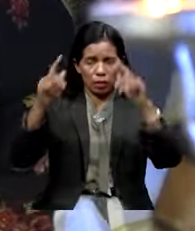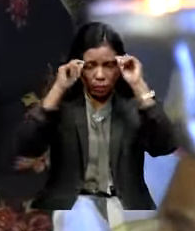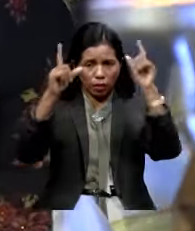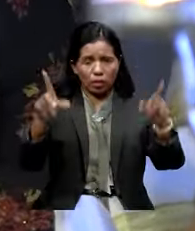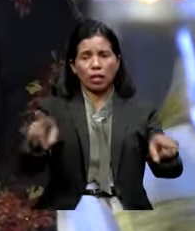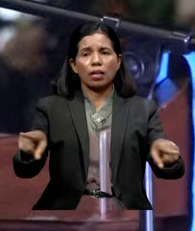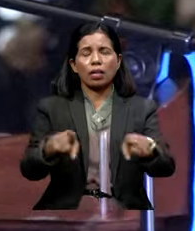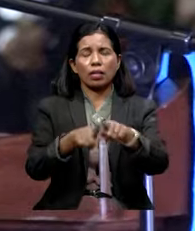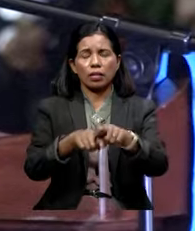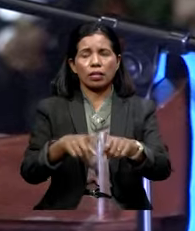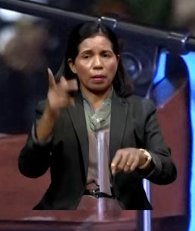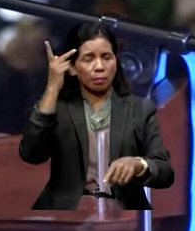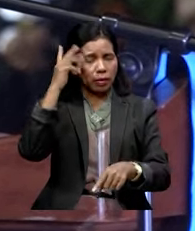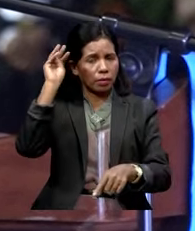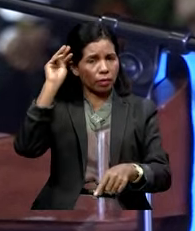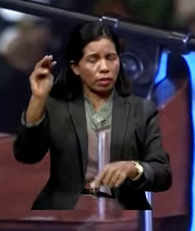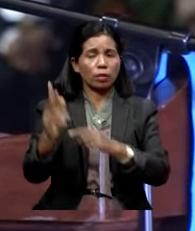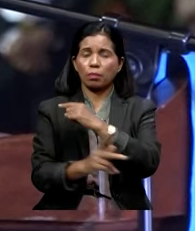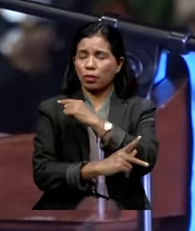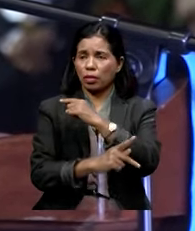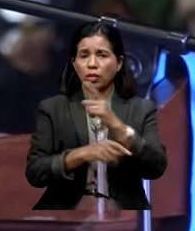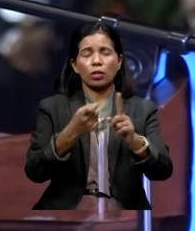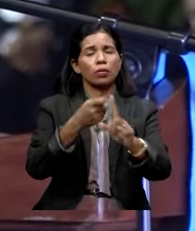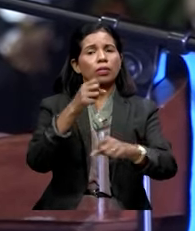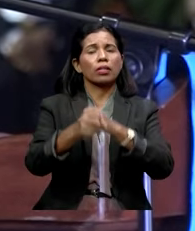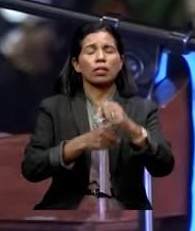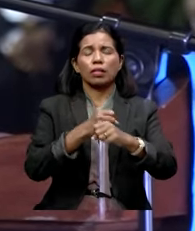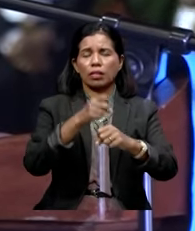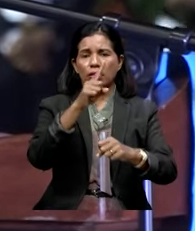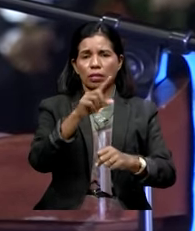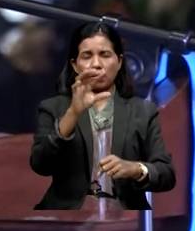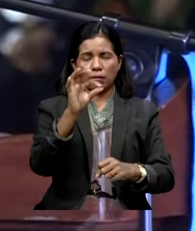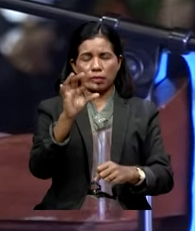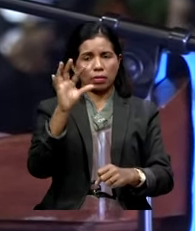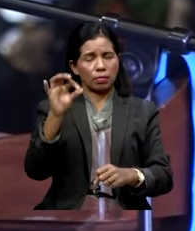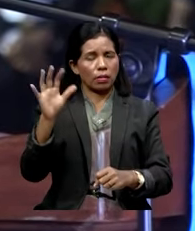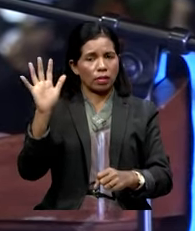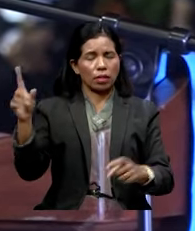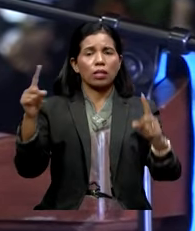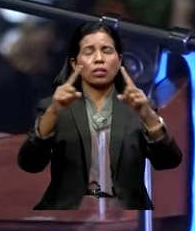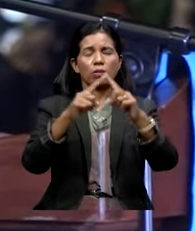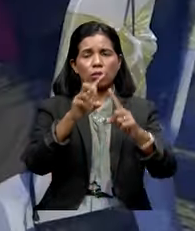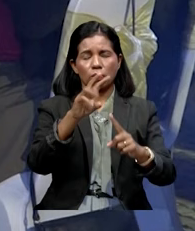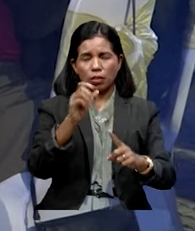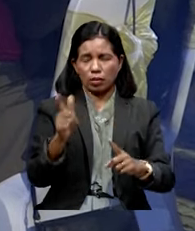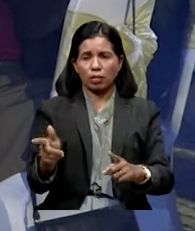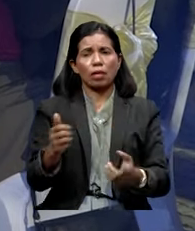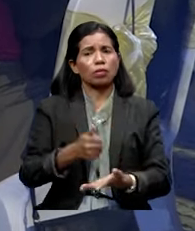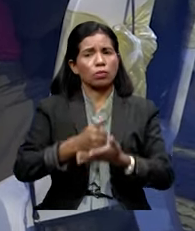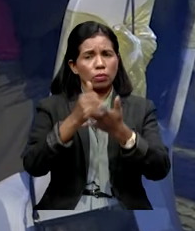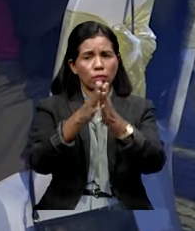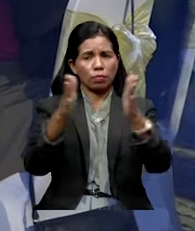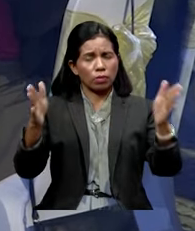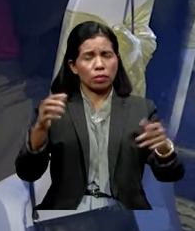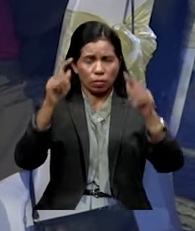assumir cargo nessa primeiro-ministro de Portugal, o Citina Rio Ida Atusiesse Norurês em Lima, Torrijon Rua, defende Macas Timor-Leste